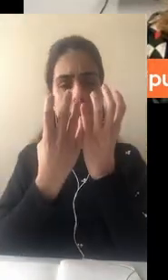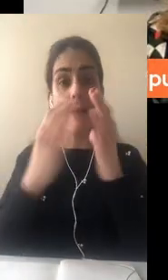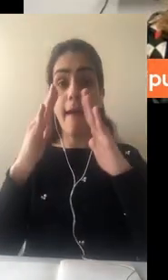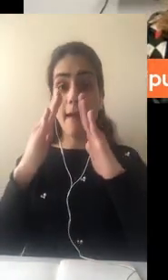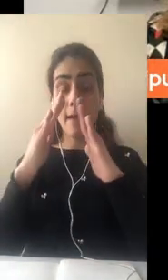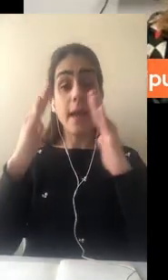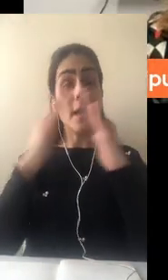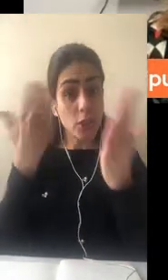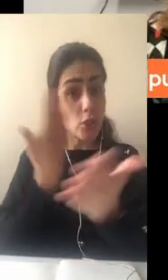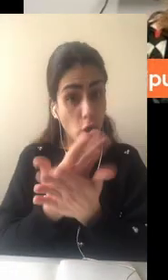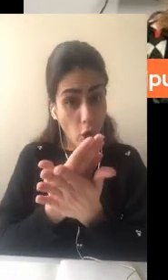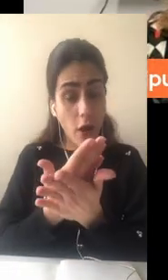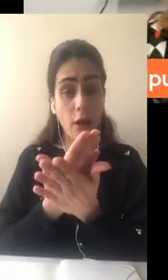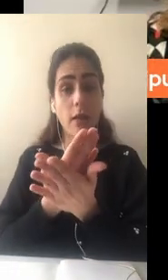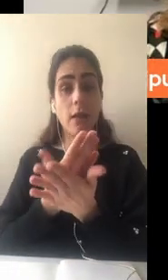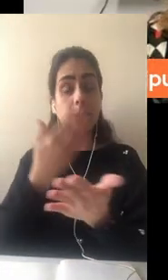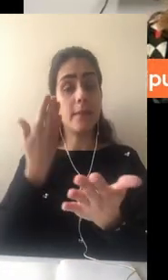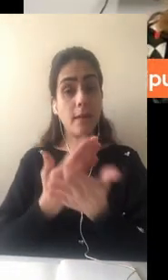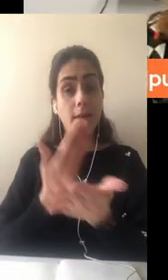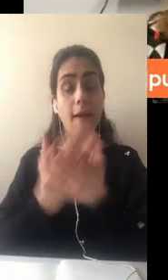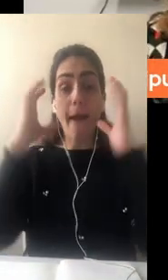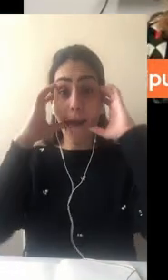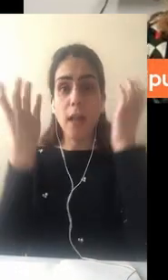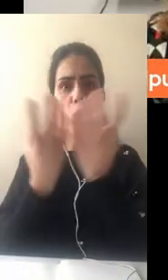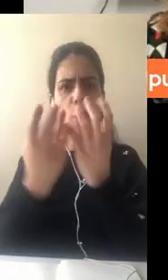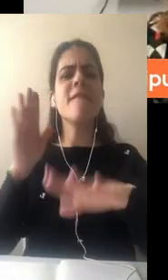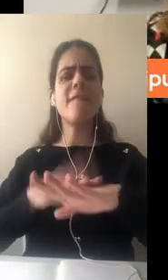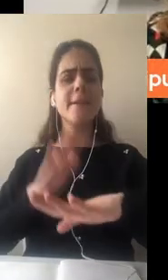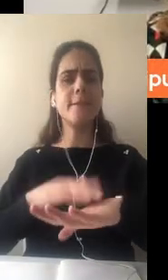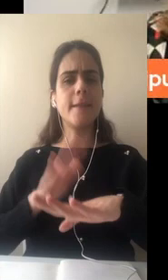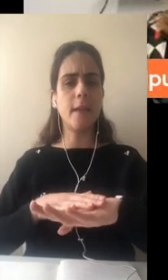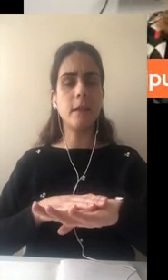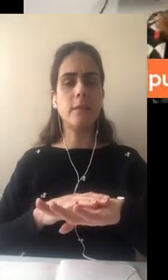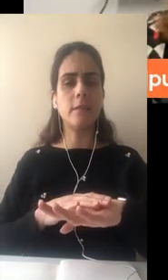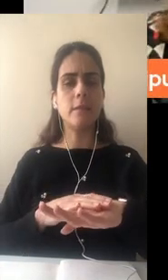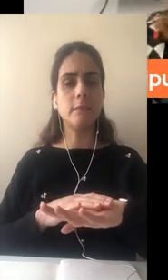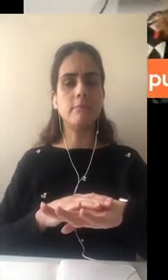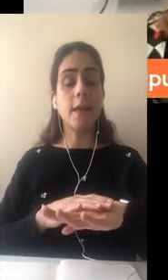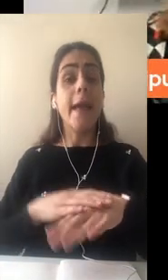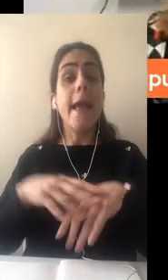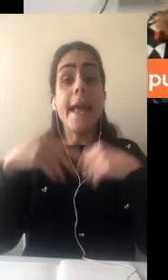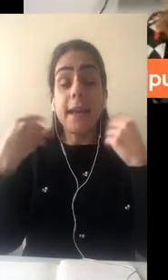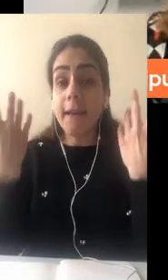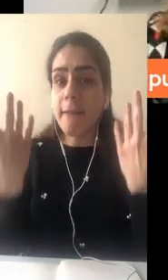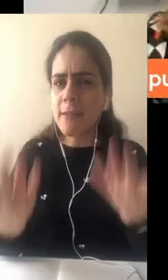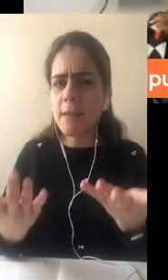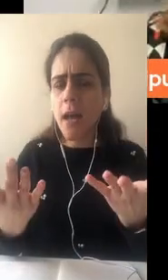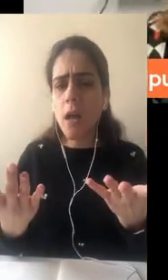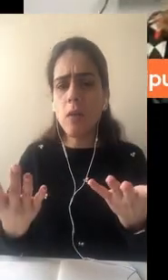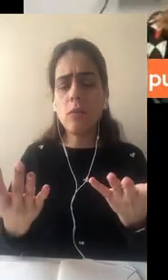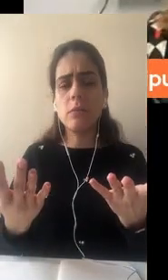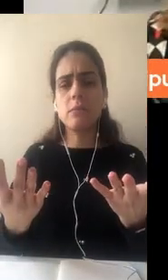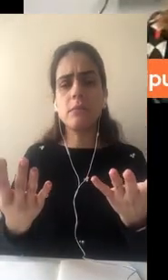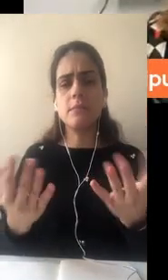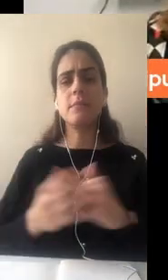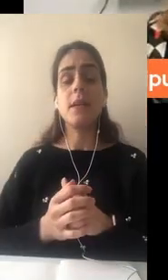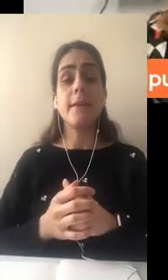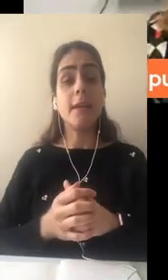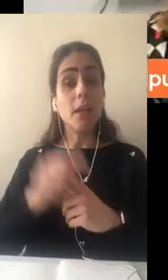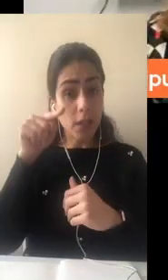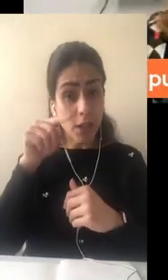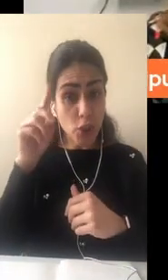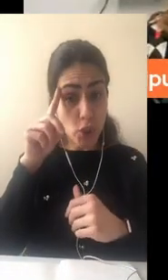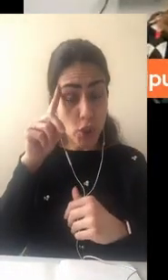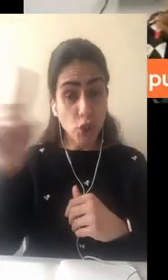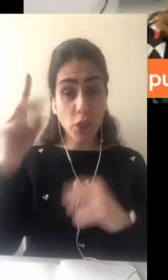vai colocar. Não manda para a escola. Vai mandar para quê? Os seus filhos ainda são imaturos, os seus filhos